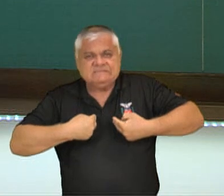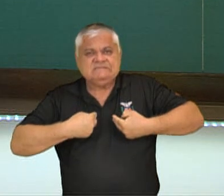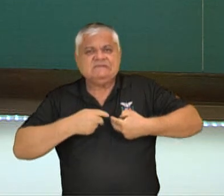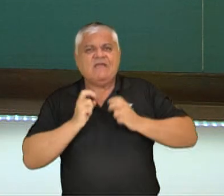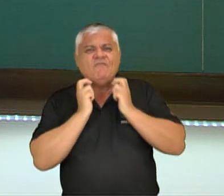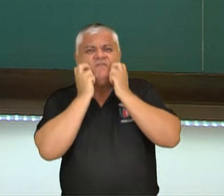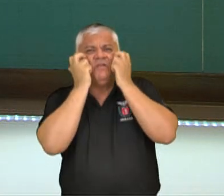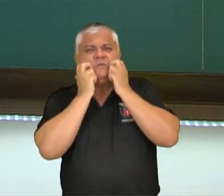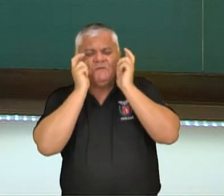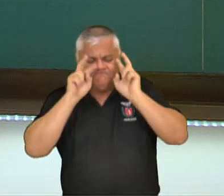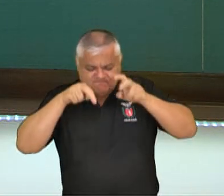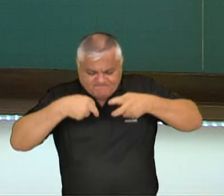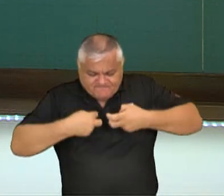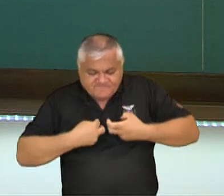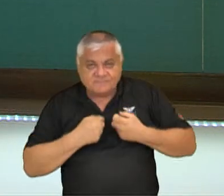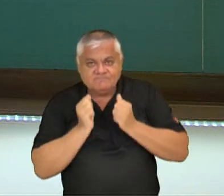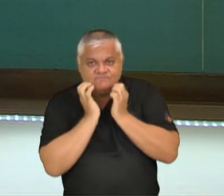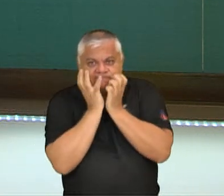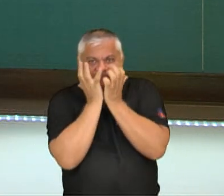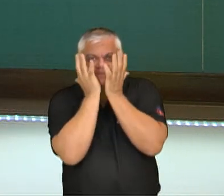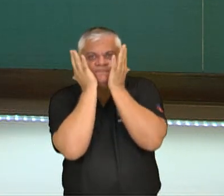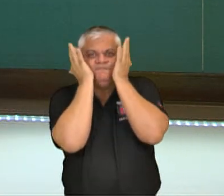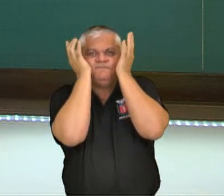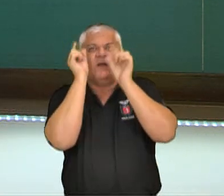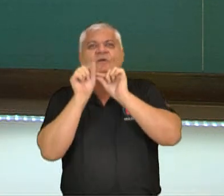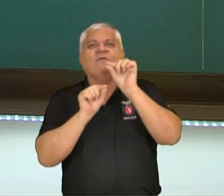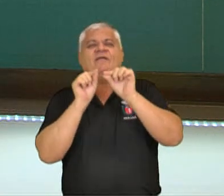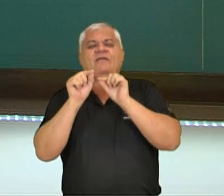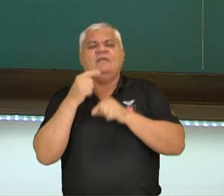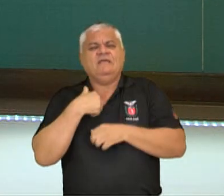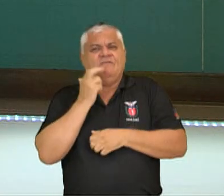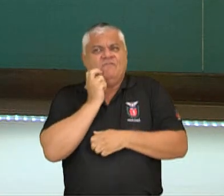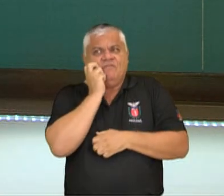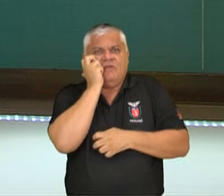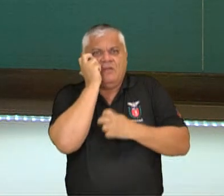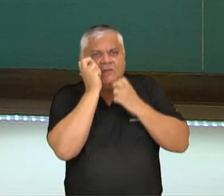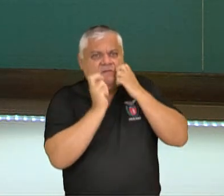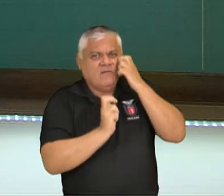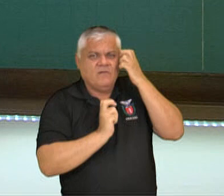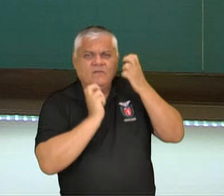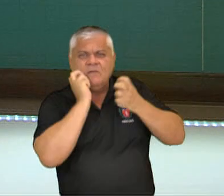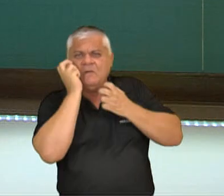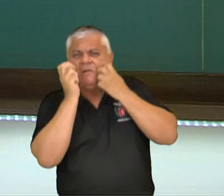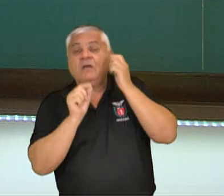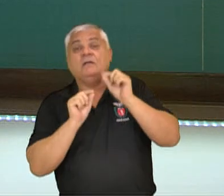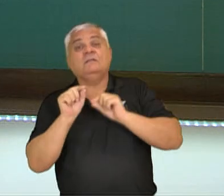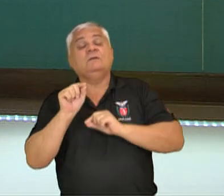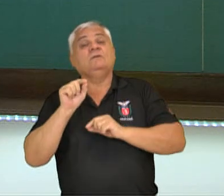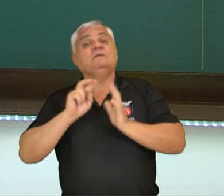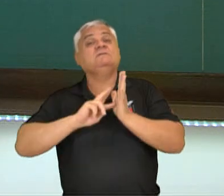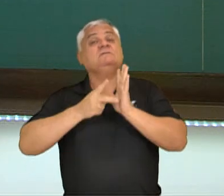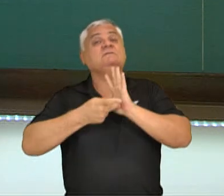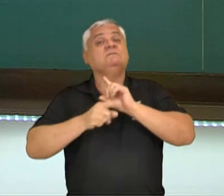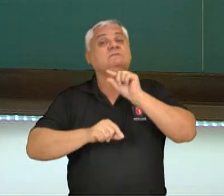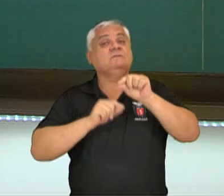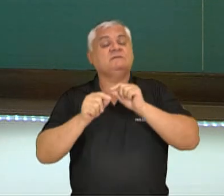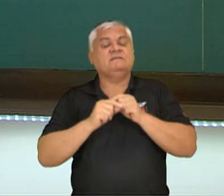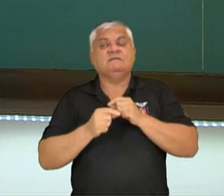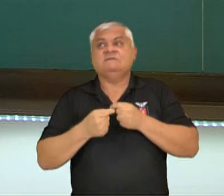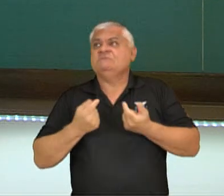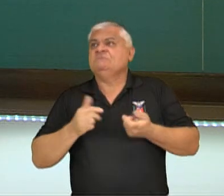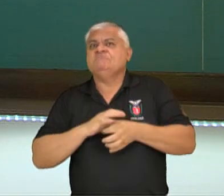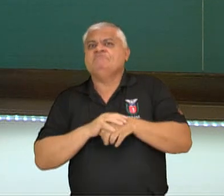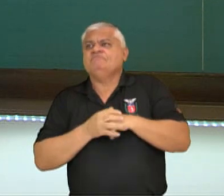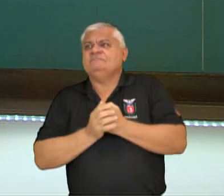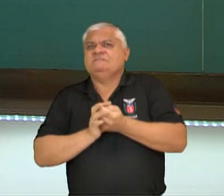gente está ficando vermelhinho, né? Daí a pessoa começa a ficar com muita vergonha, tá? Isso significa que a ansiedade